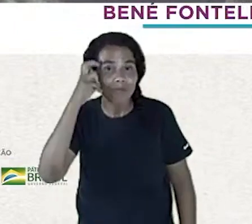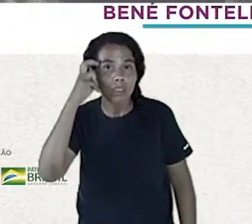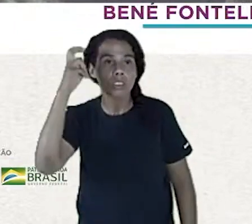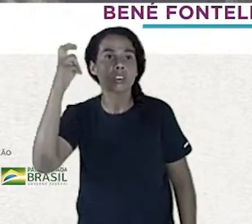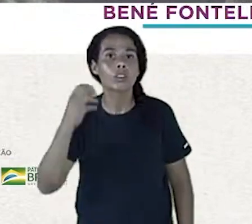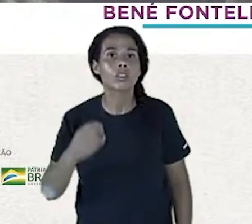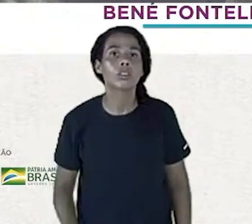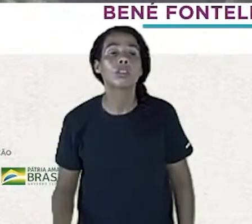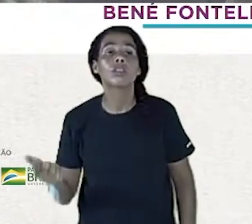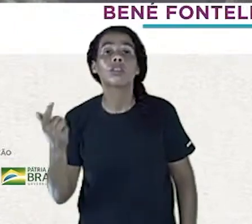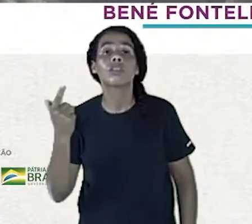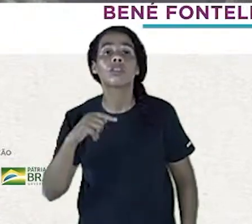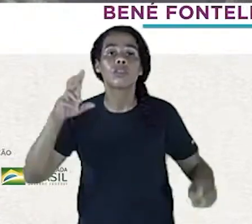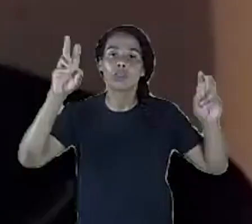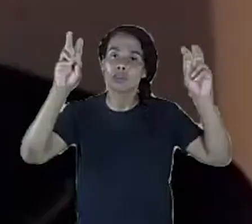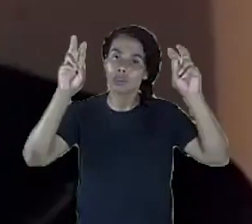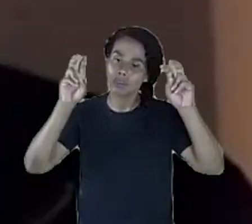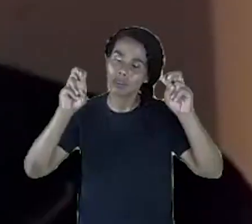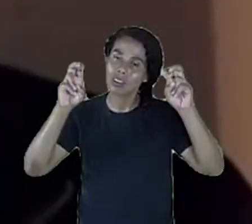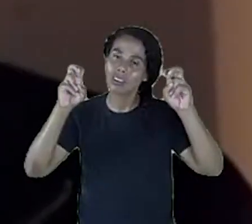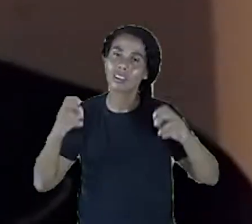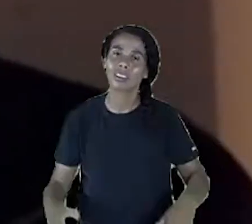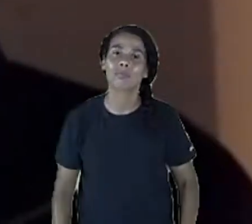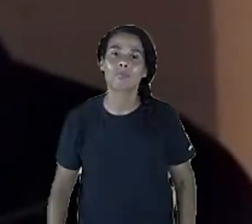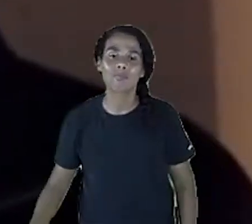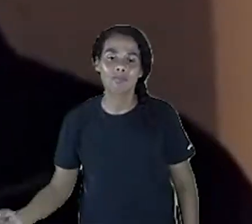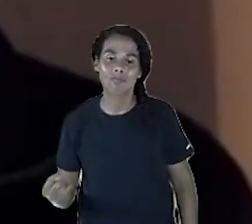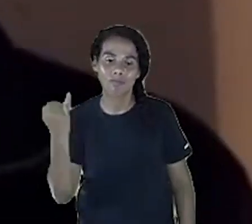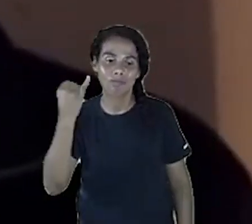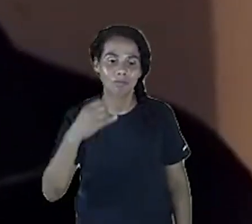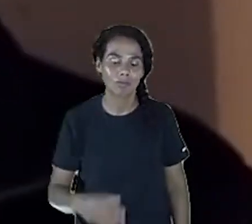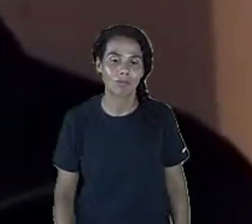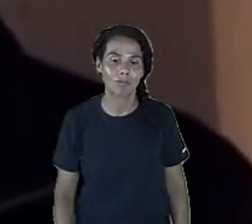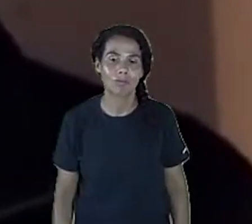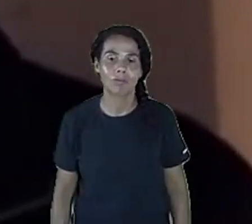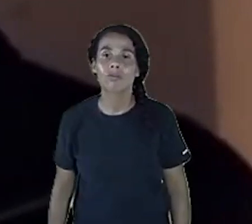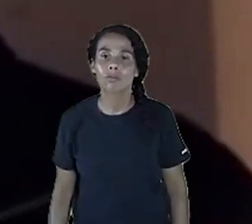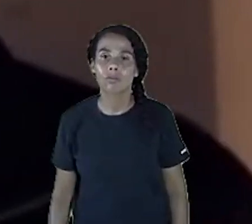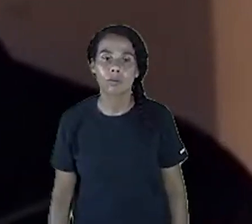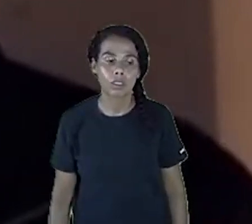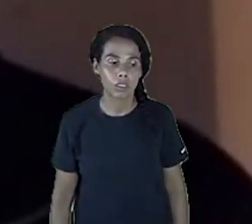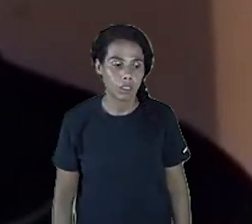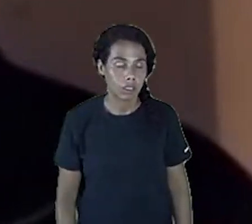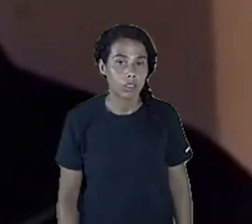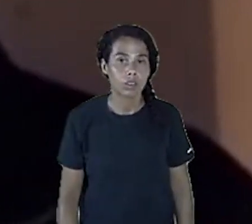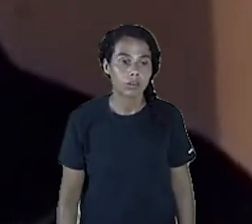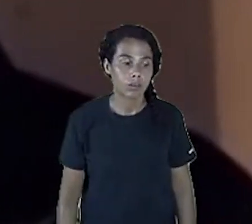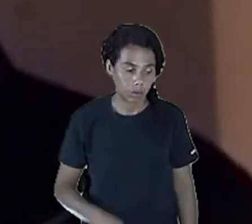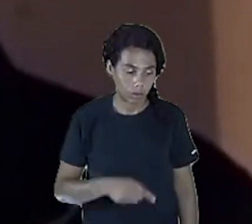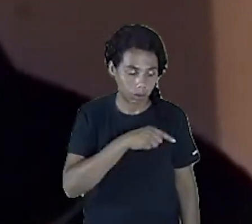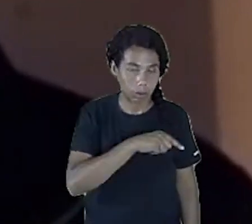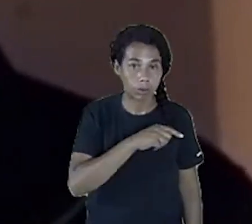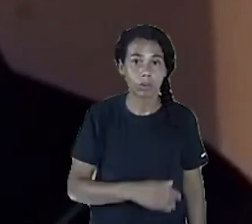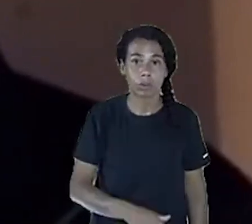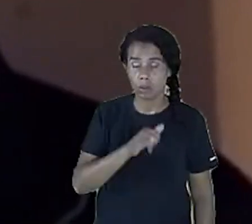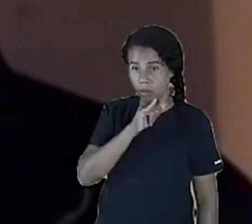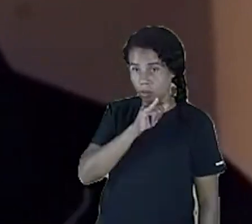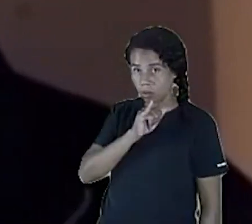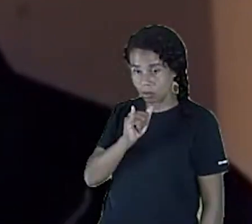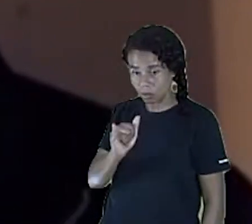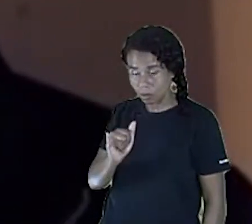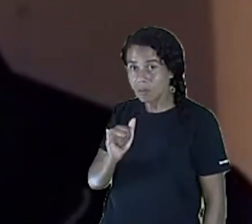natureza nos repartiu. O músico Gilberto Gil está sentado em uma sala com prateleiras nas paredes. Pelo que eu me